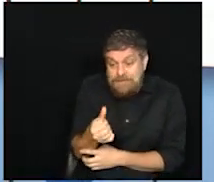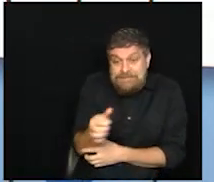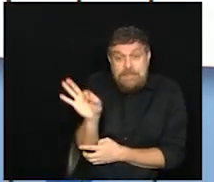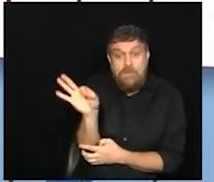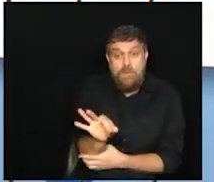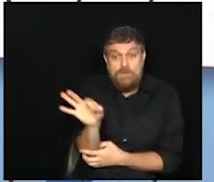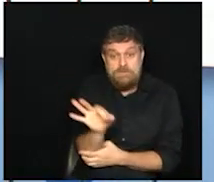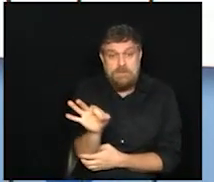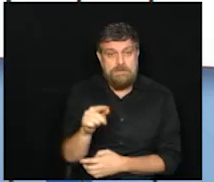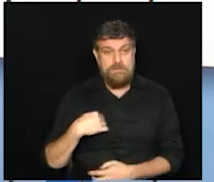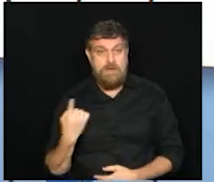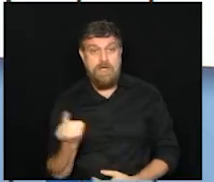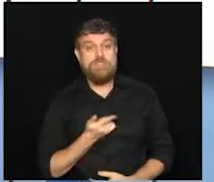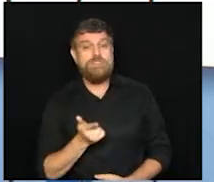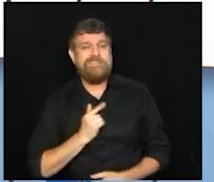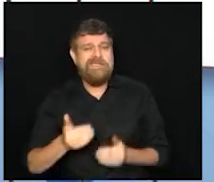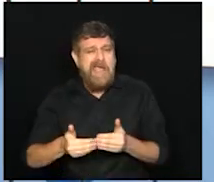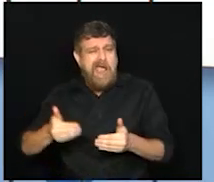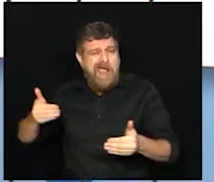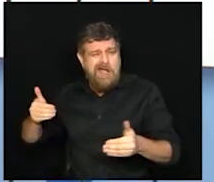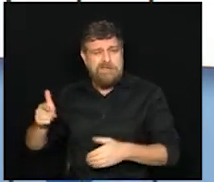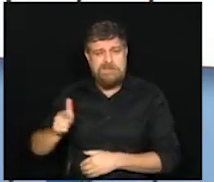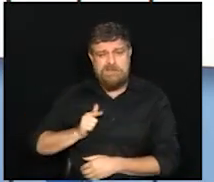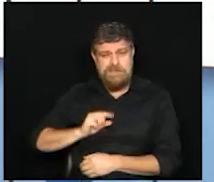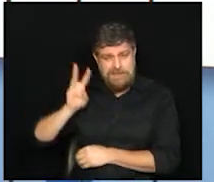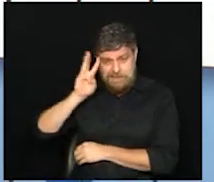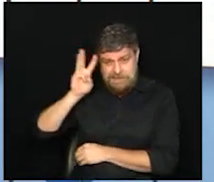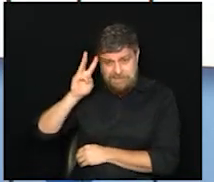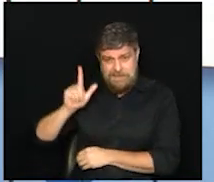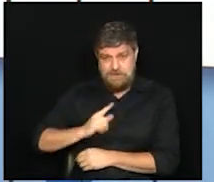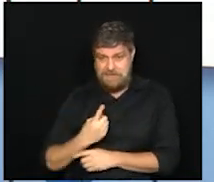65,6%. A gente tinha, nesta terça-feira,